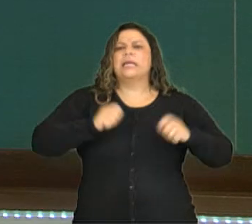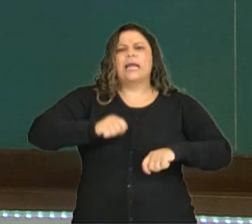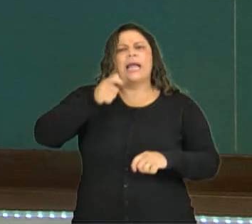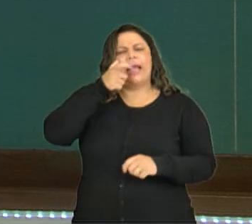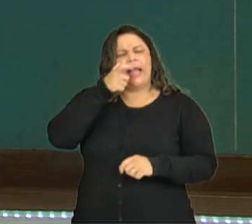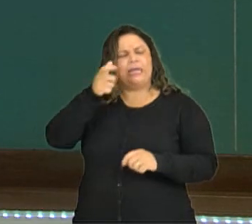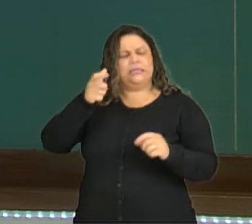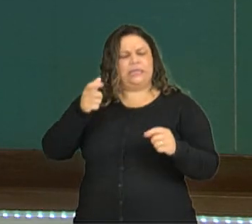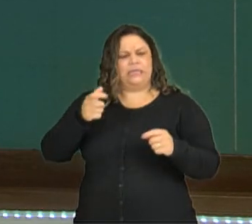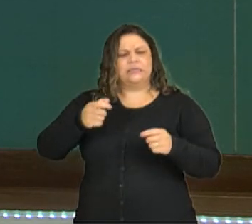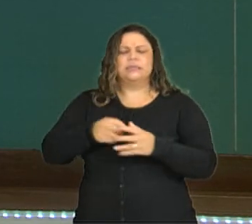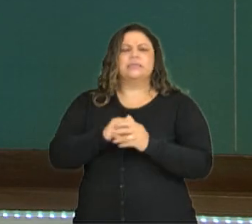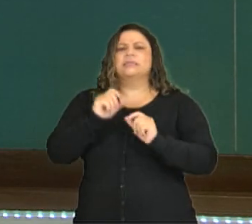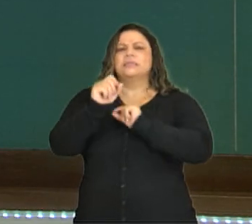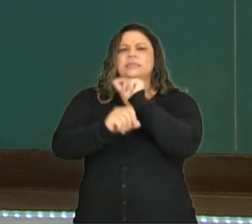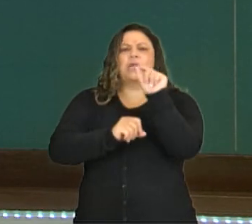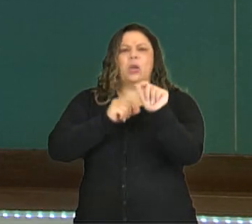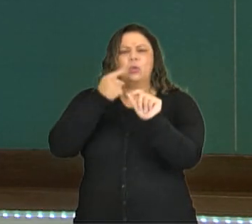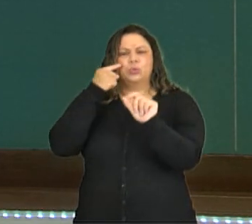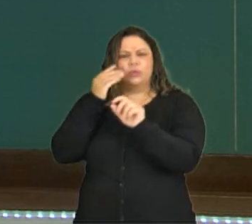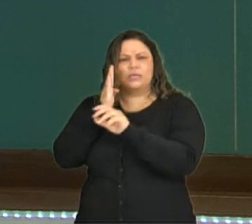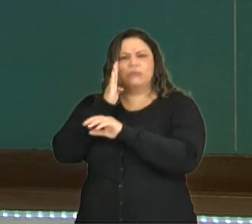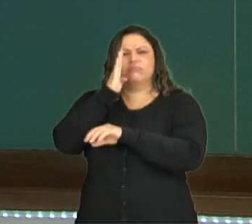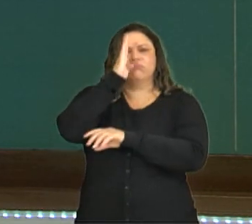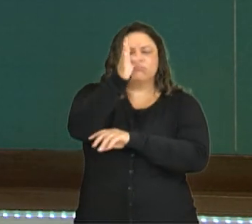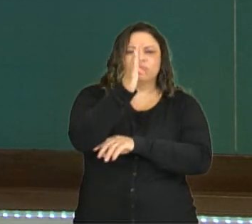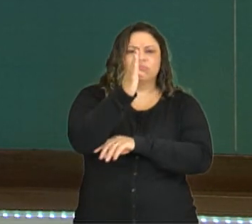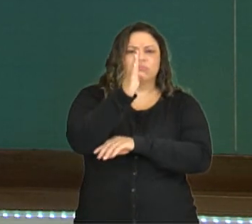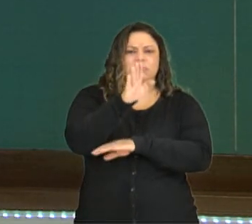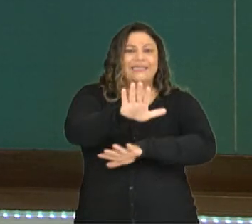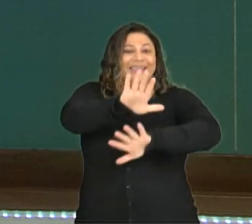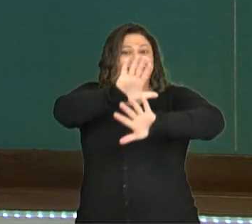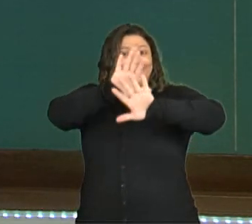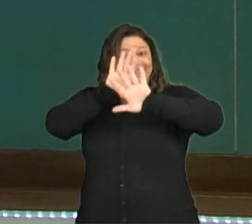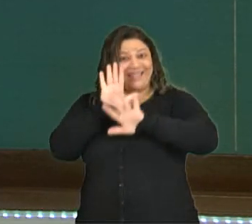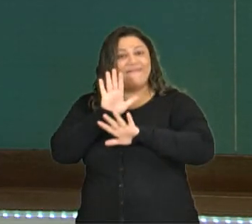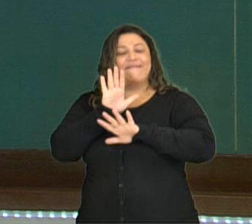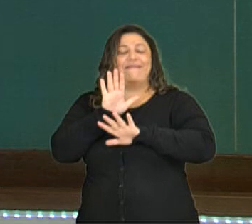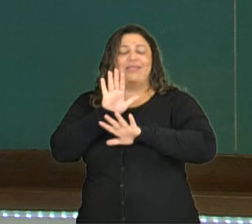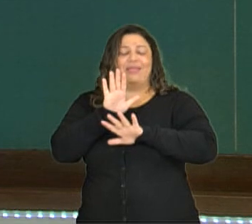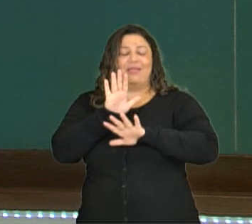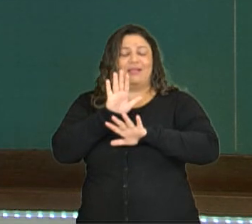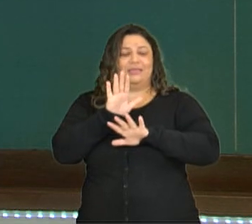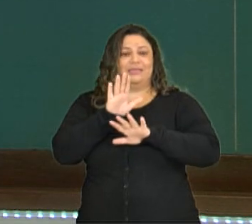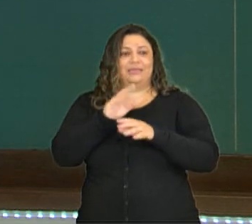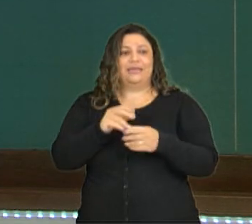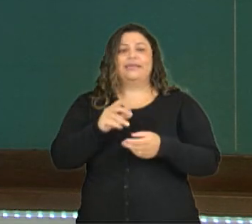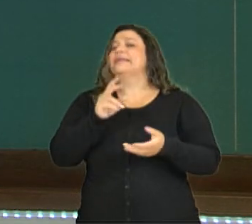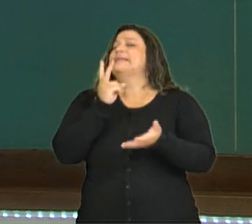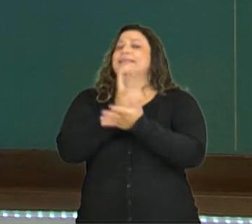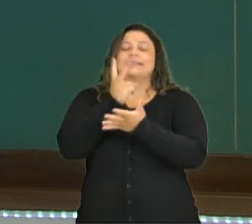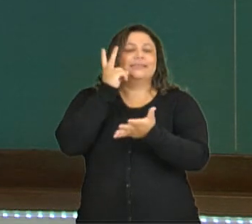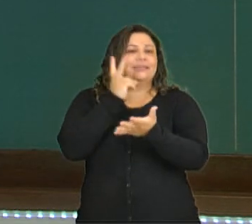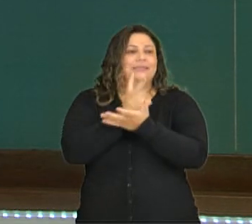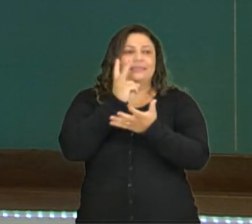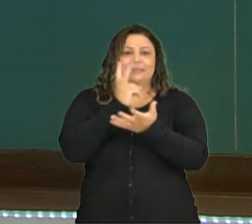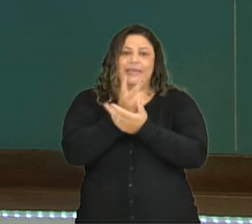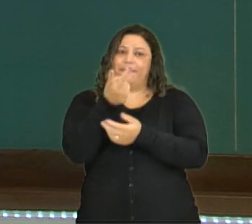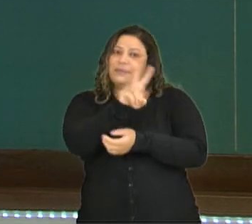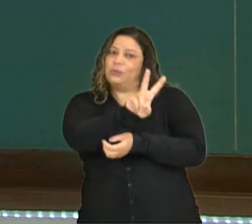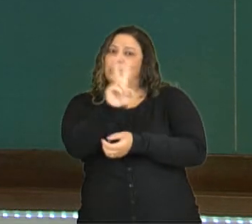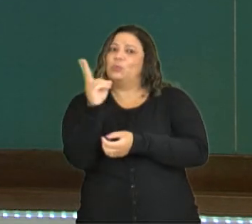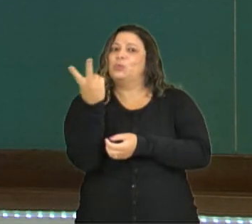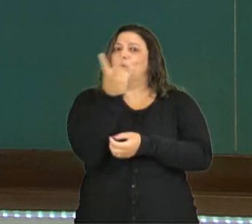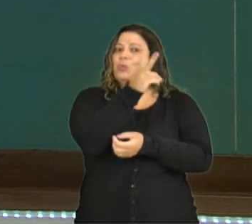ataque, defesa e esquiva. Então, simula uma pessoa atacando, são sempre jogados com duas